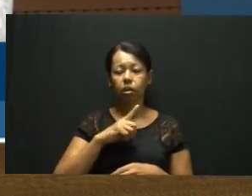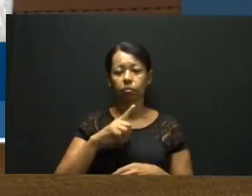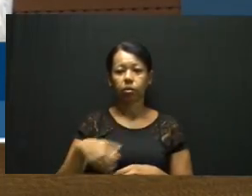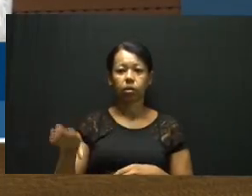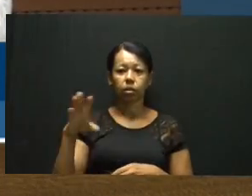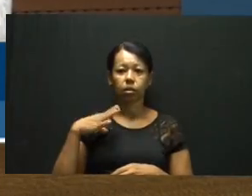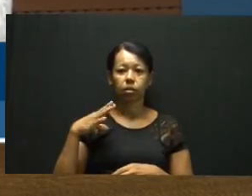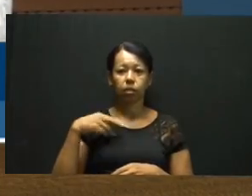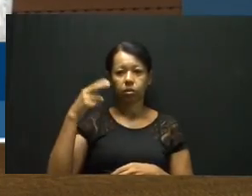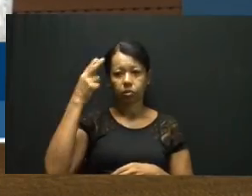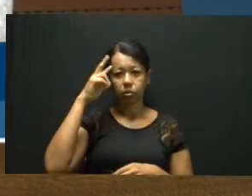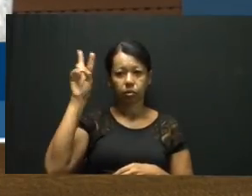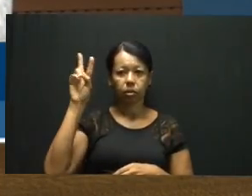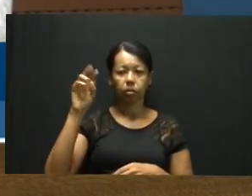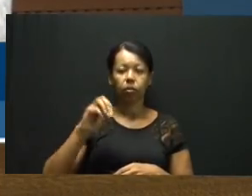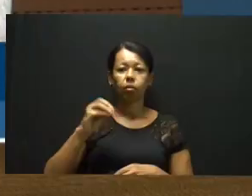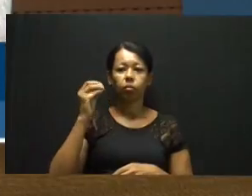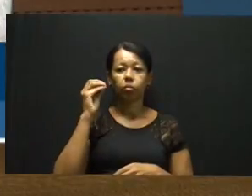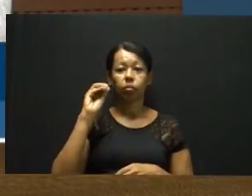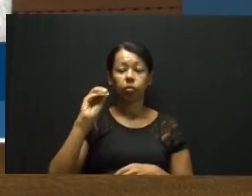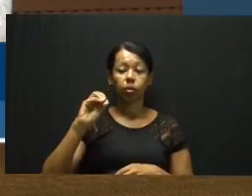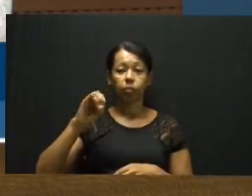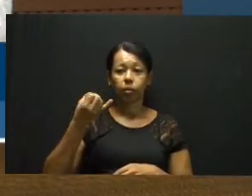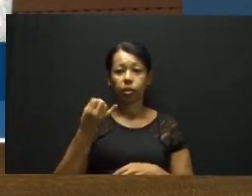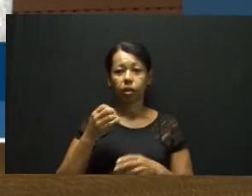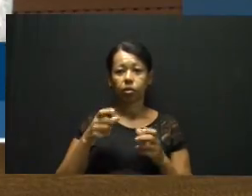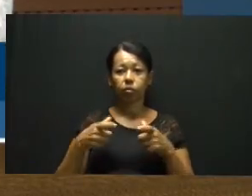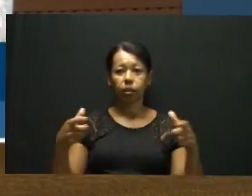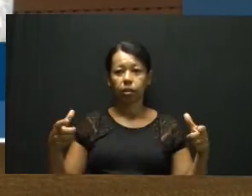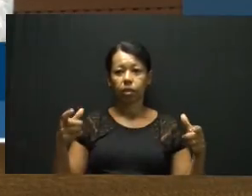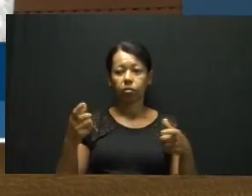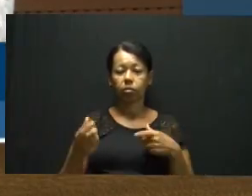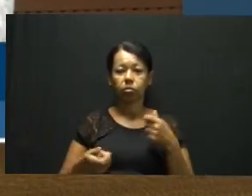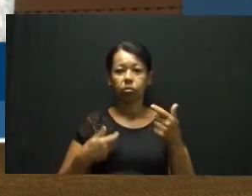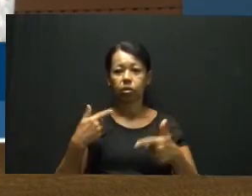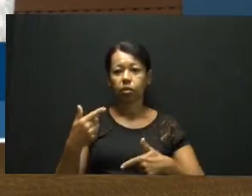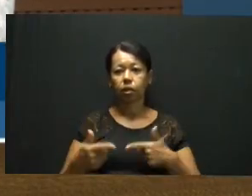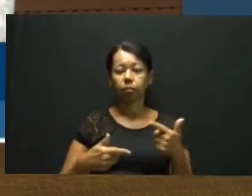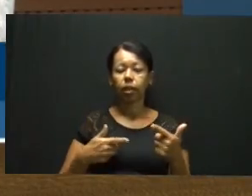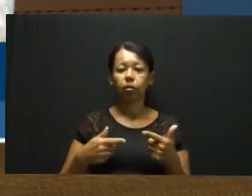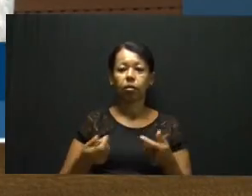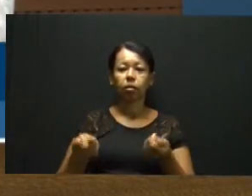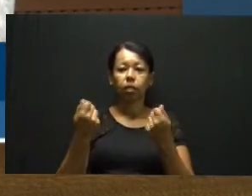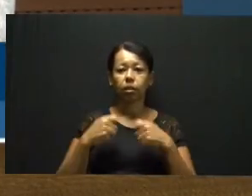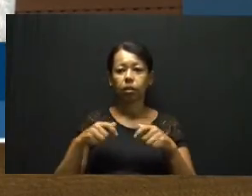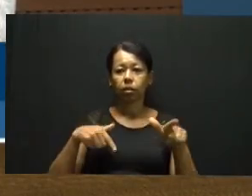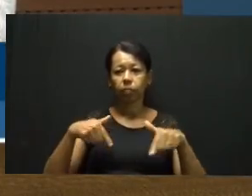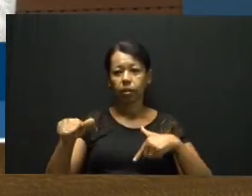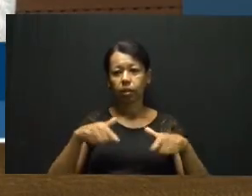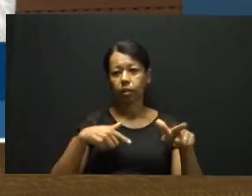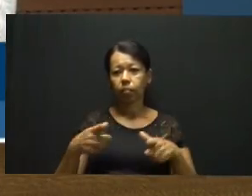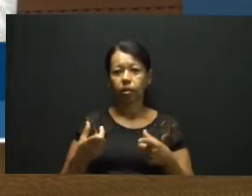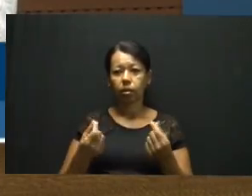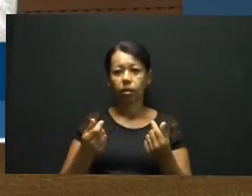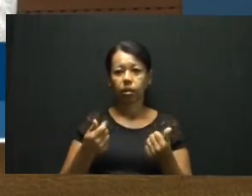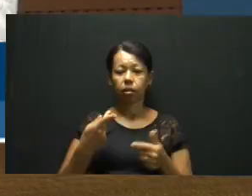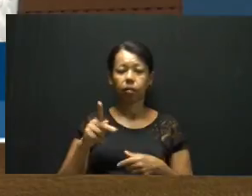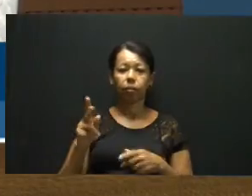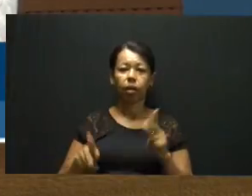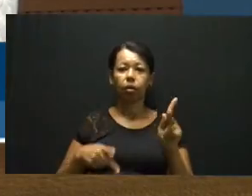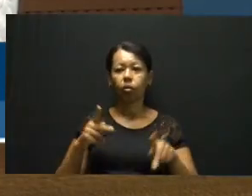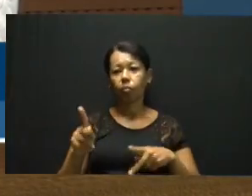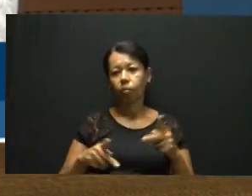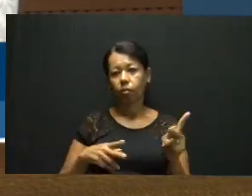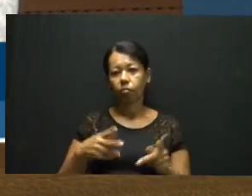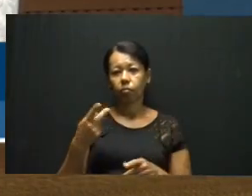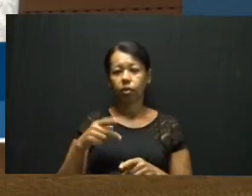histórico como oportunidade de aumentarmos nosso orçamento, além de gerar emprego e renda para nosso povo.